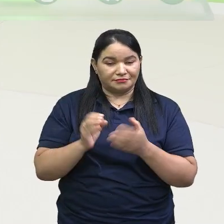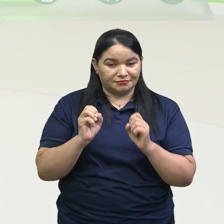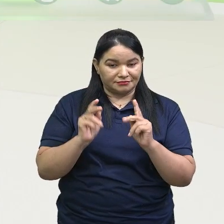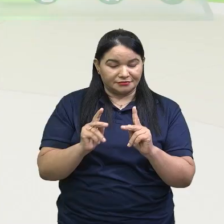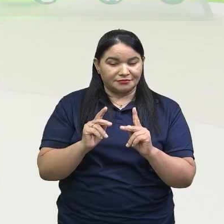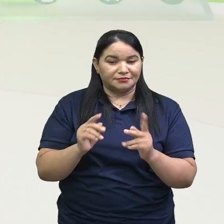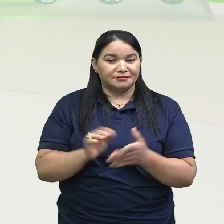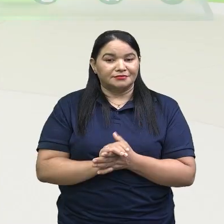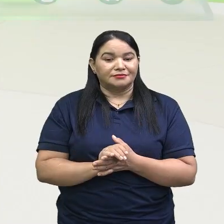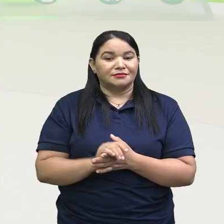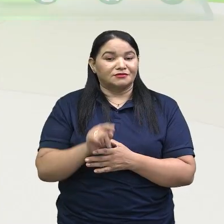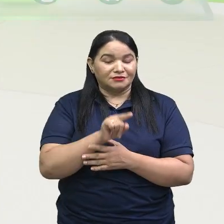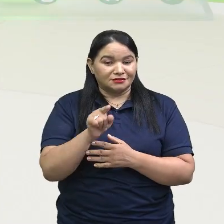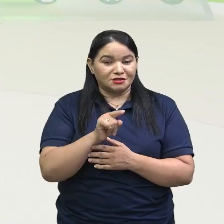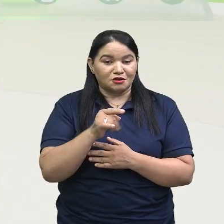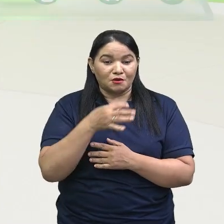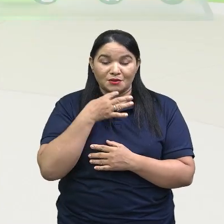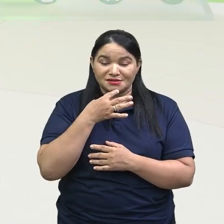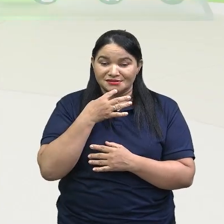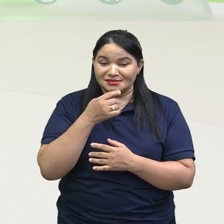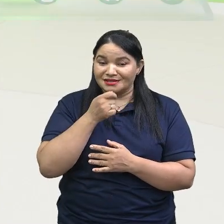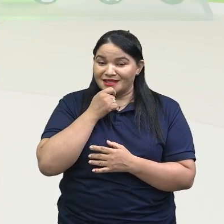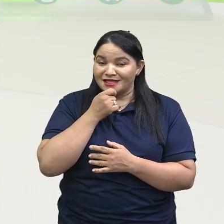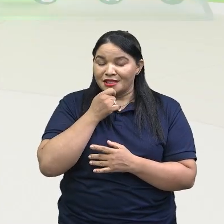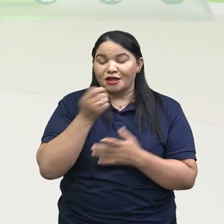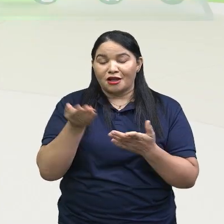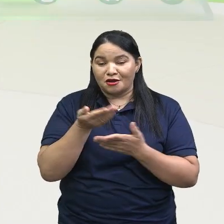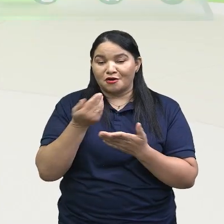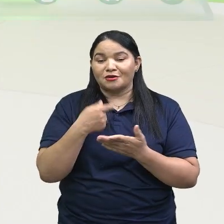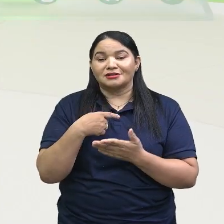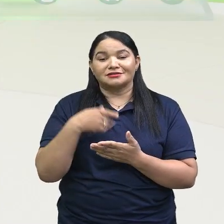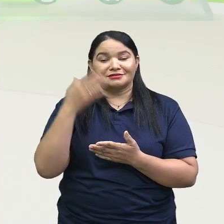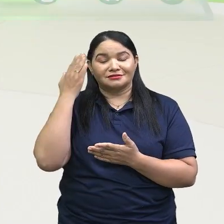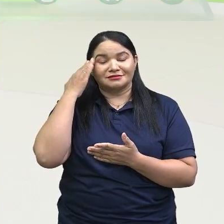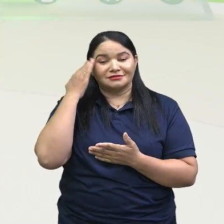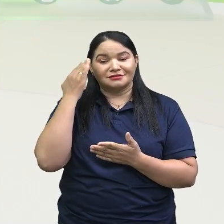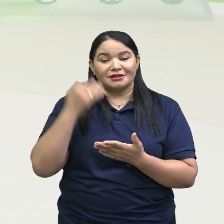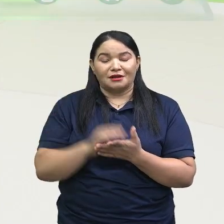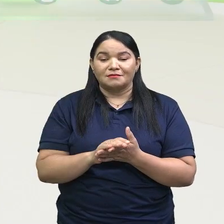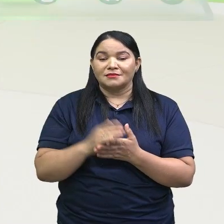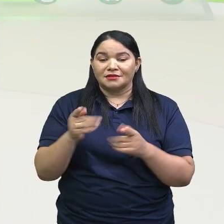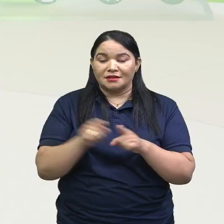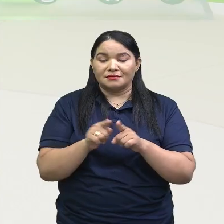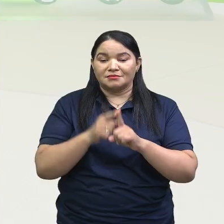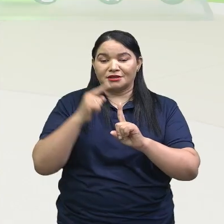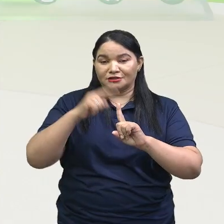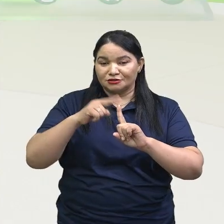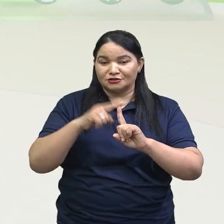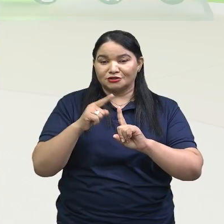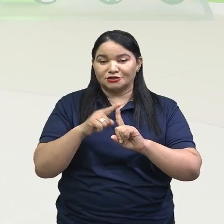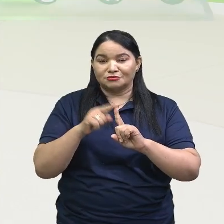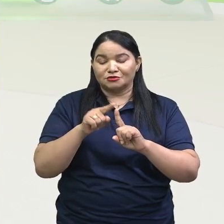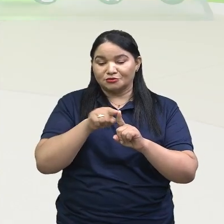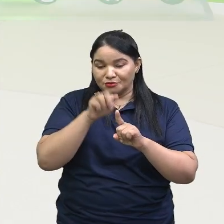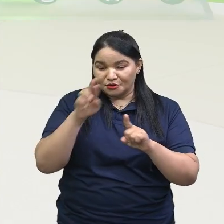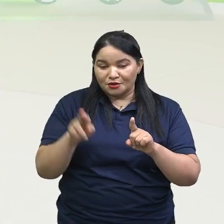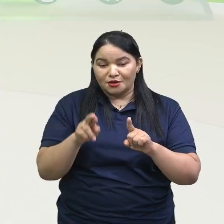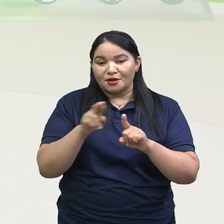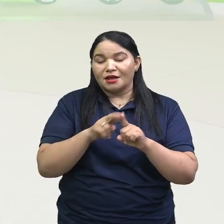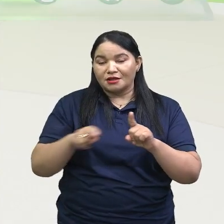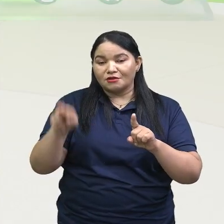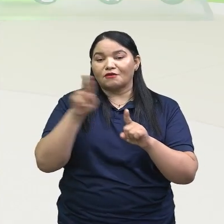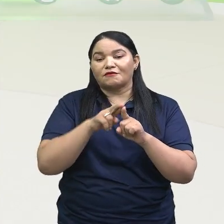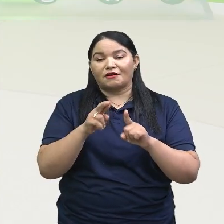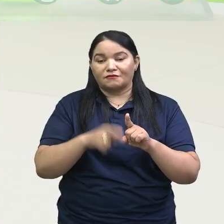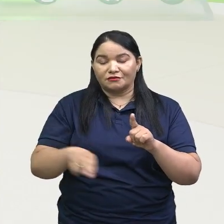conhecer, para quem ainda não conhecia, essa opção também de fonte renovável, essa que vem do calor da terra, do vapor da